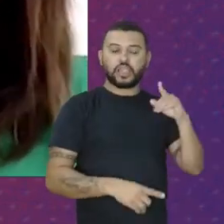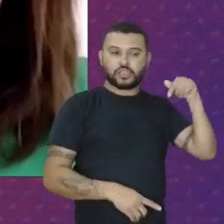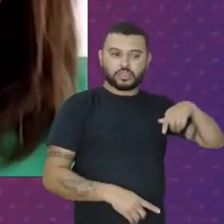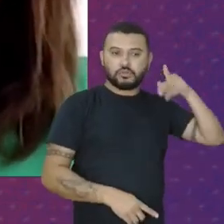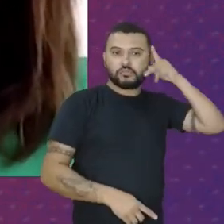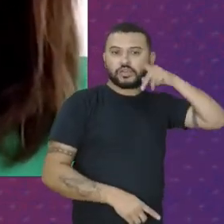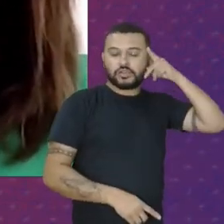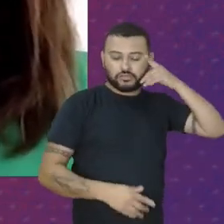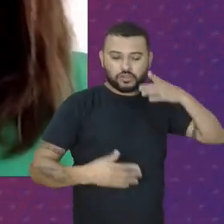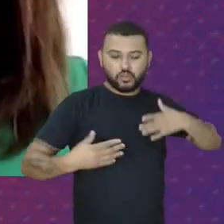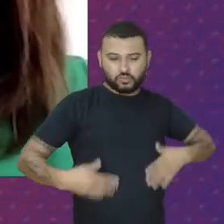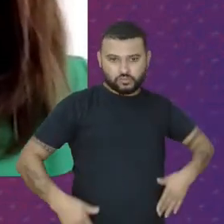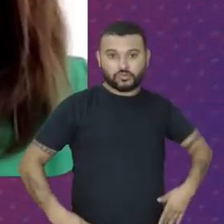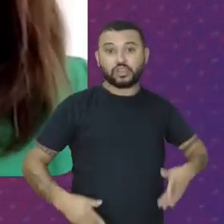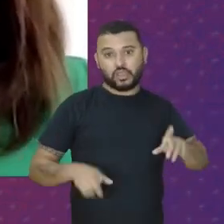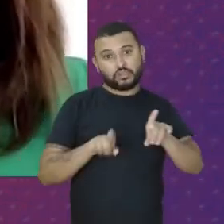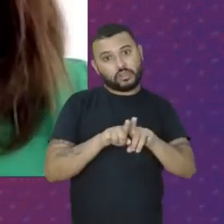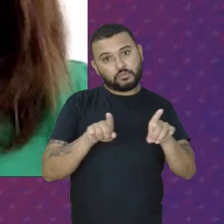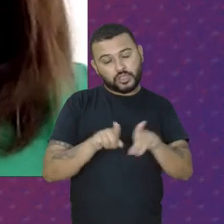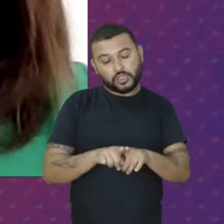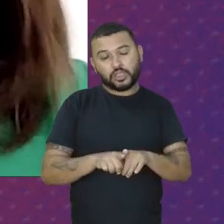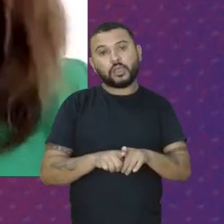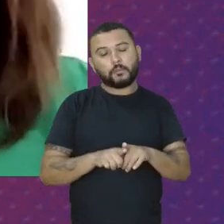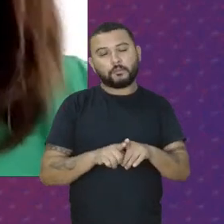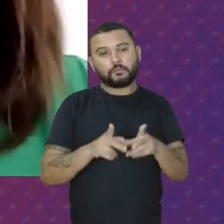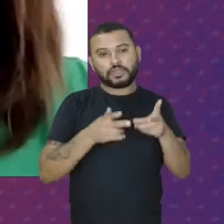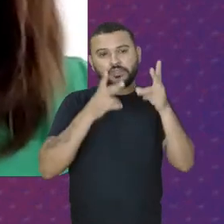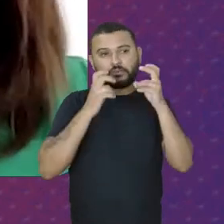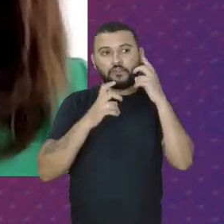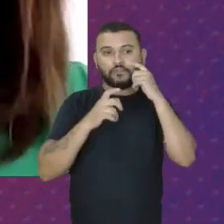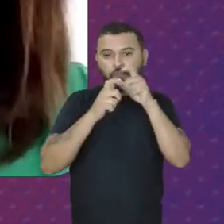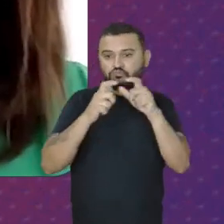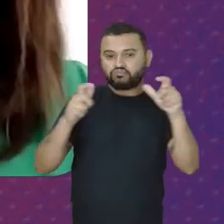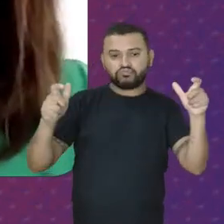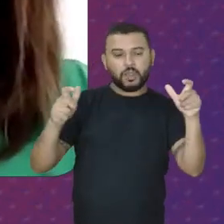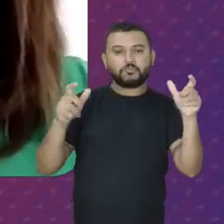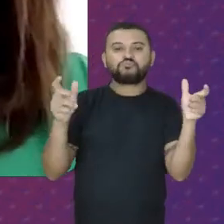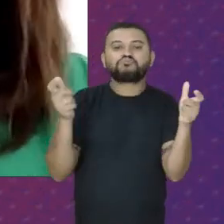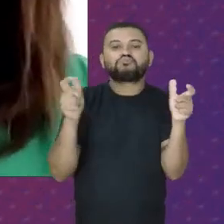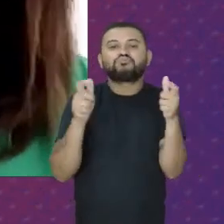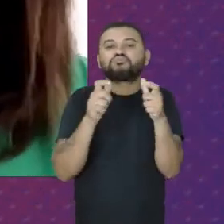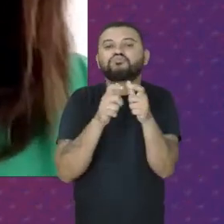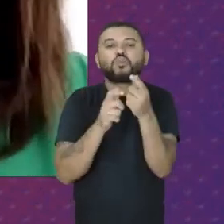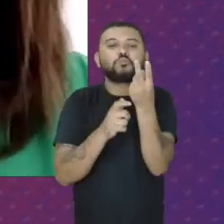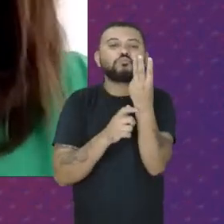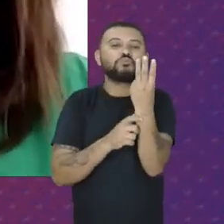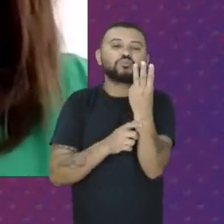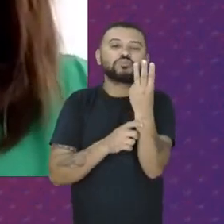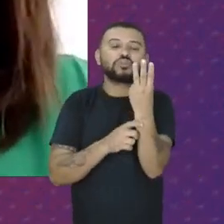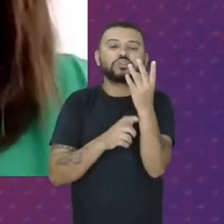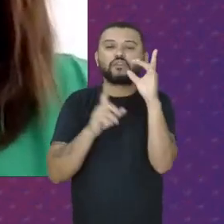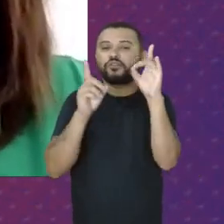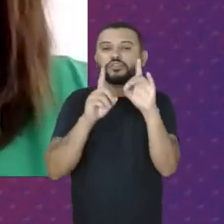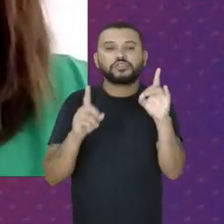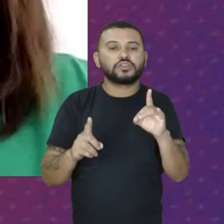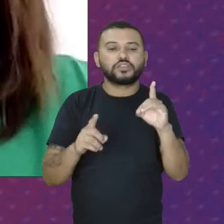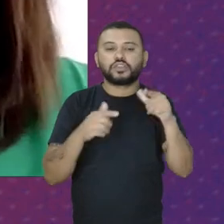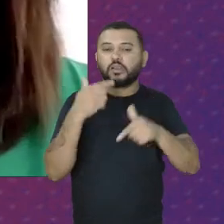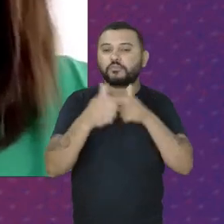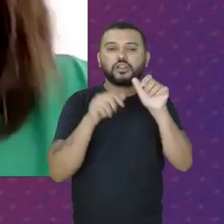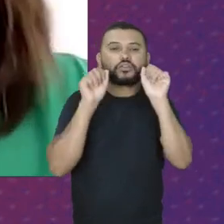deficiência física. Portanto, dá para ter a dimensão de como somos poucos e de como